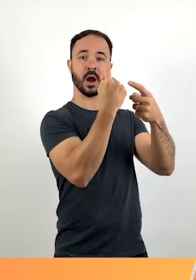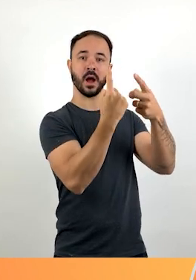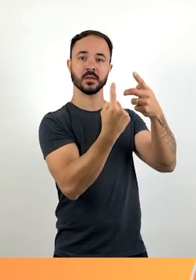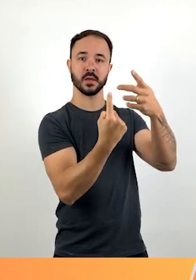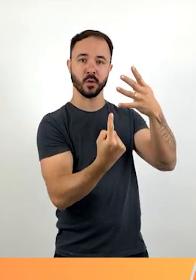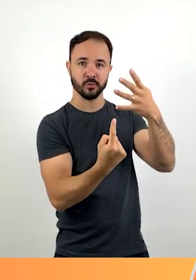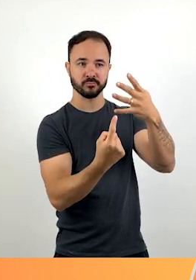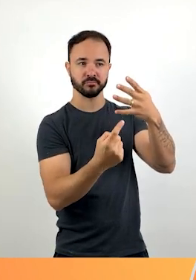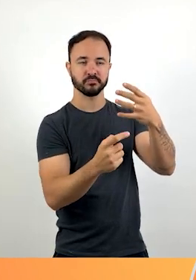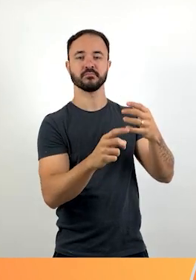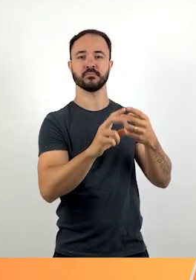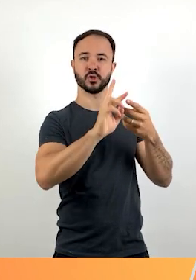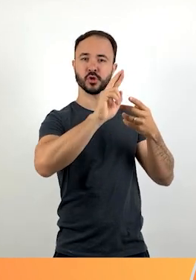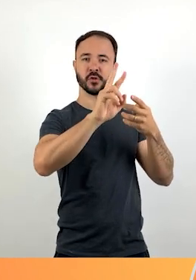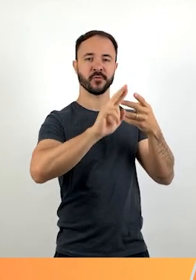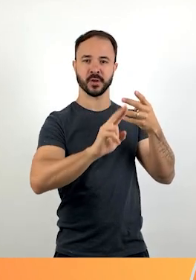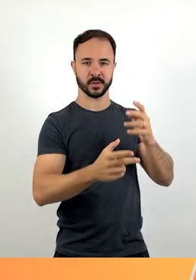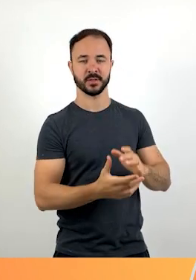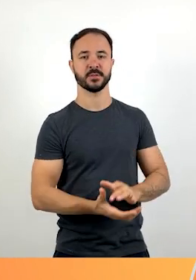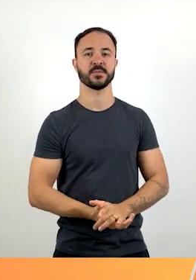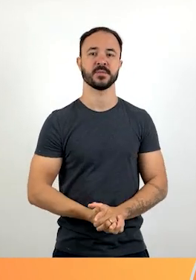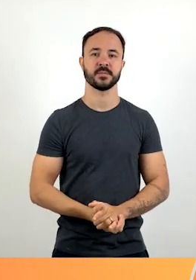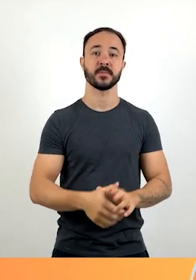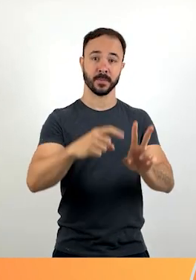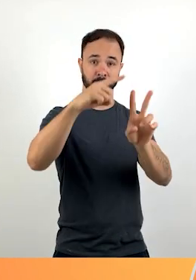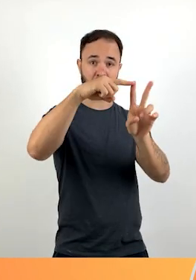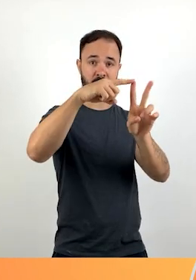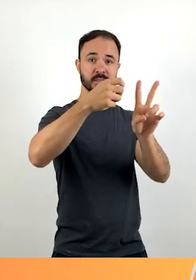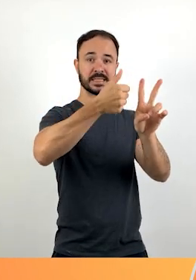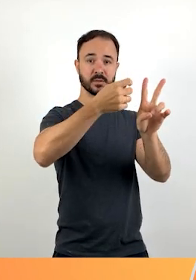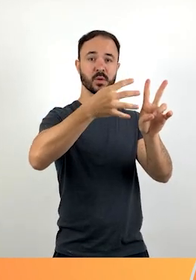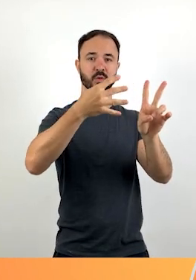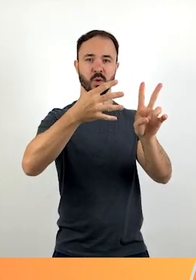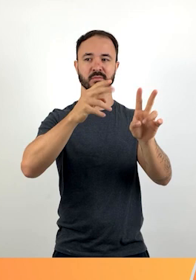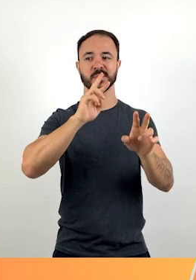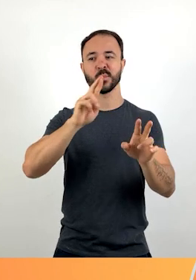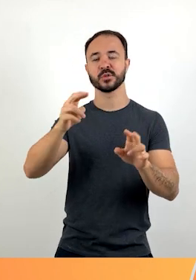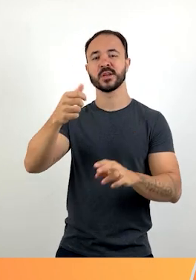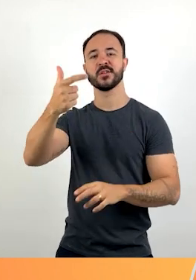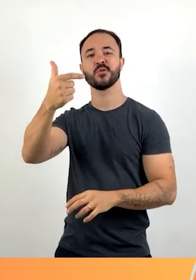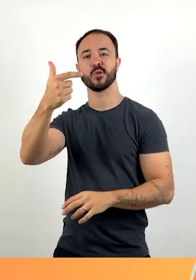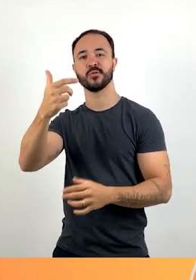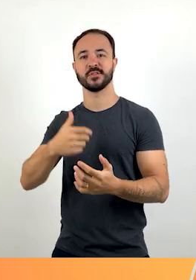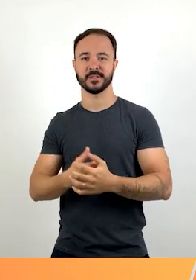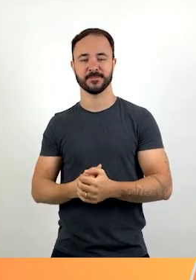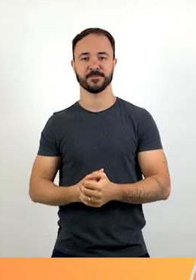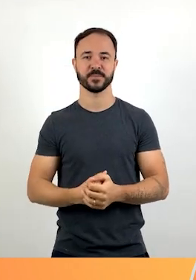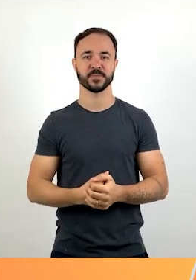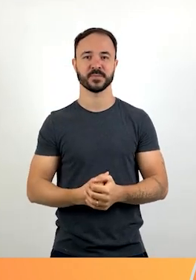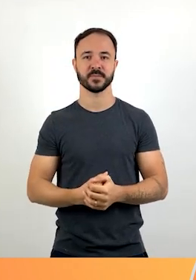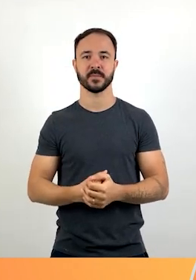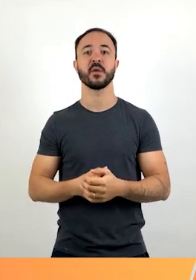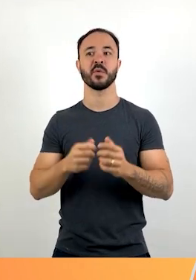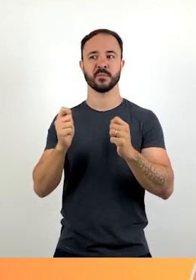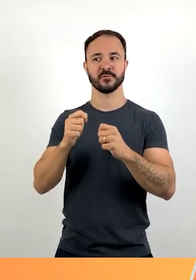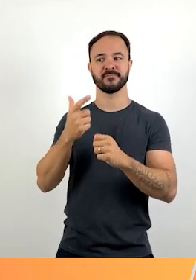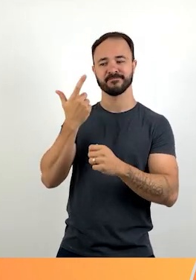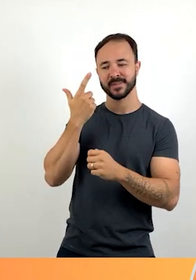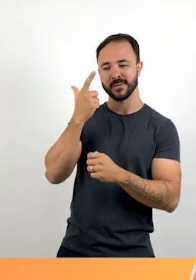Então, raiz de 144, 12. Raiz de 100 é 10. Dividindo 12 por 10 é o